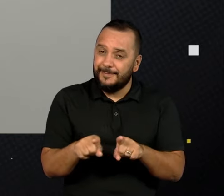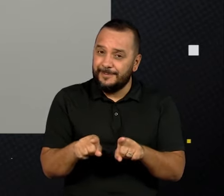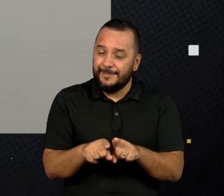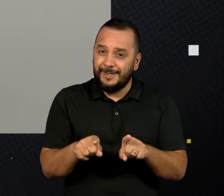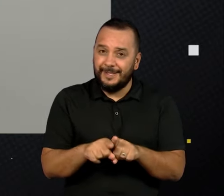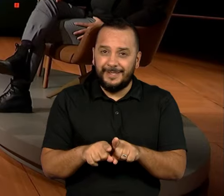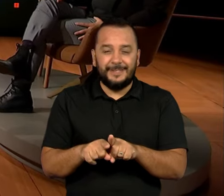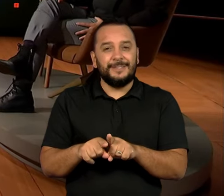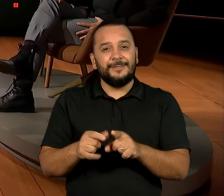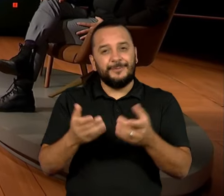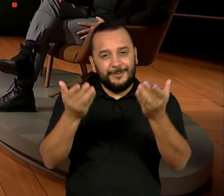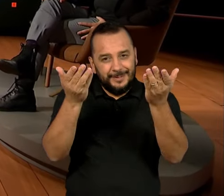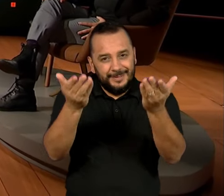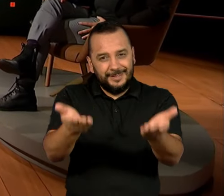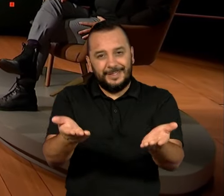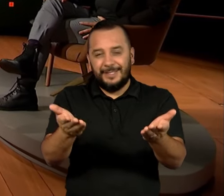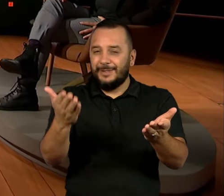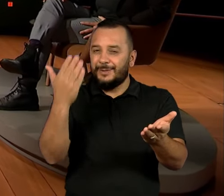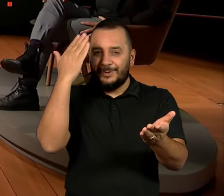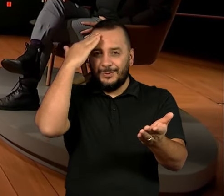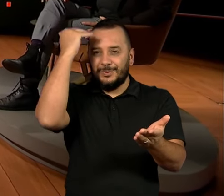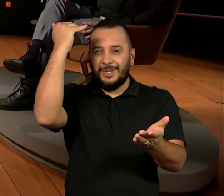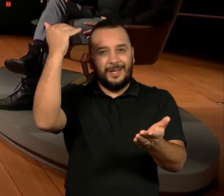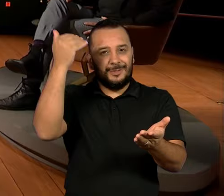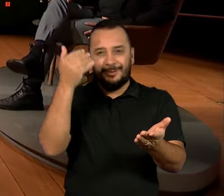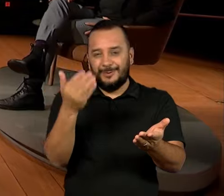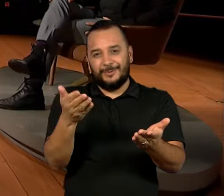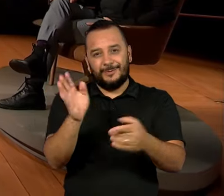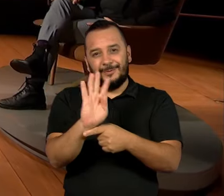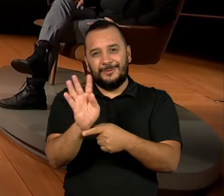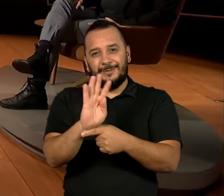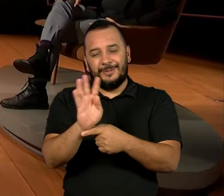grande sucesso para Possessões.